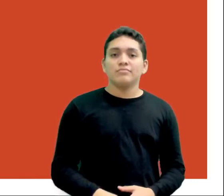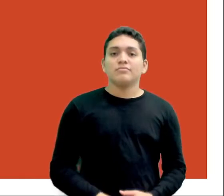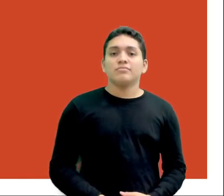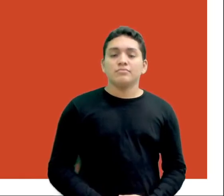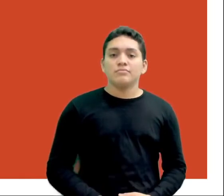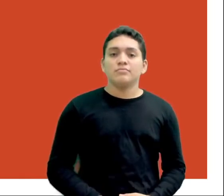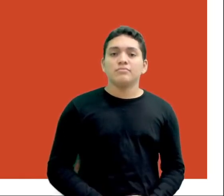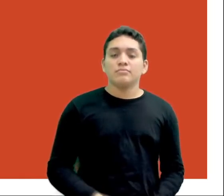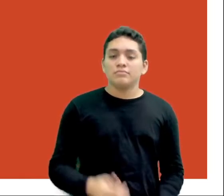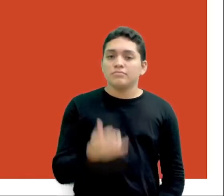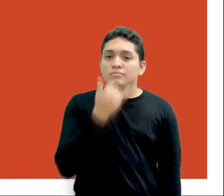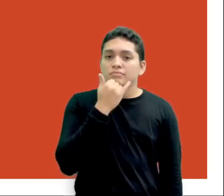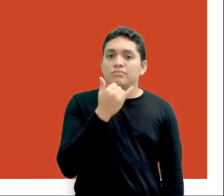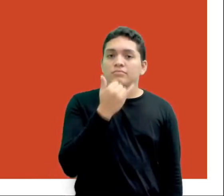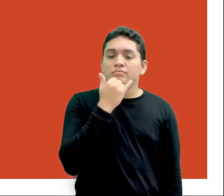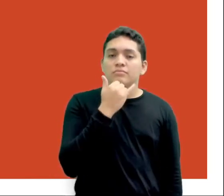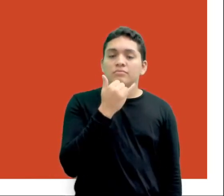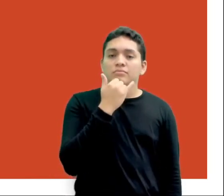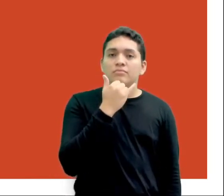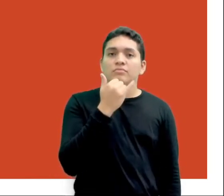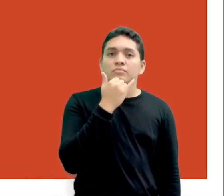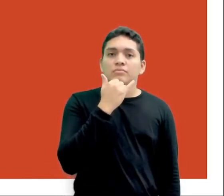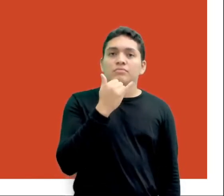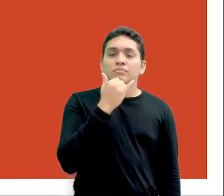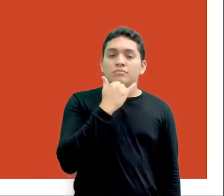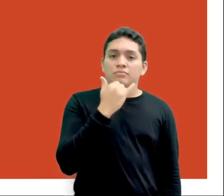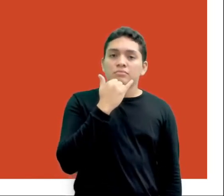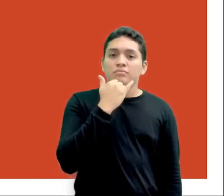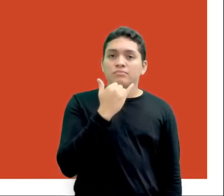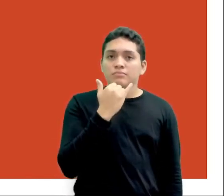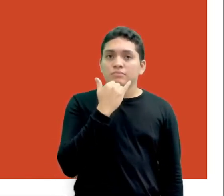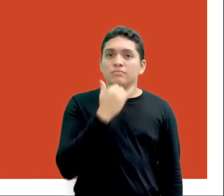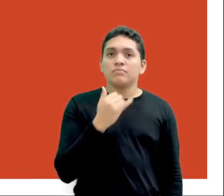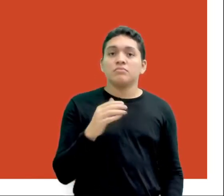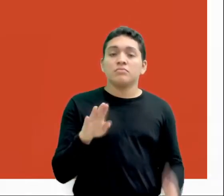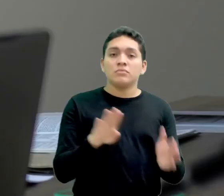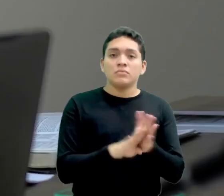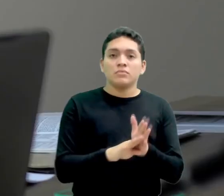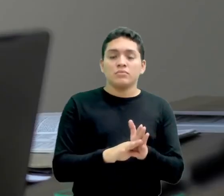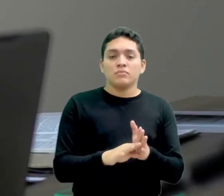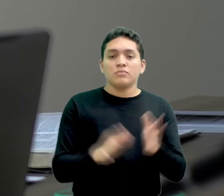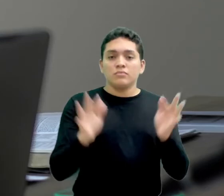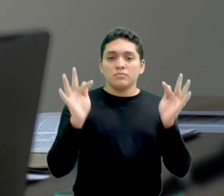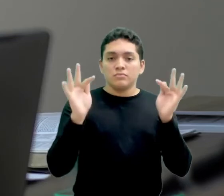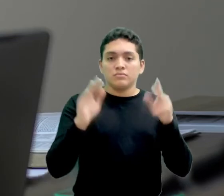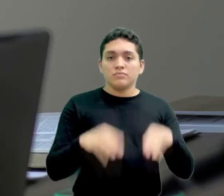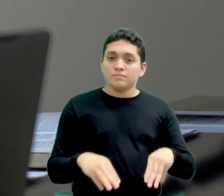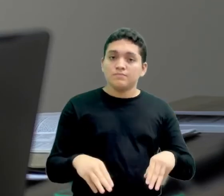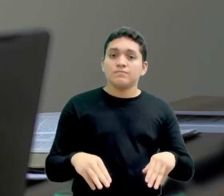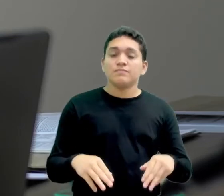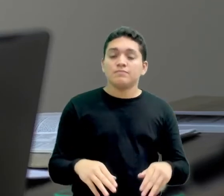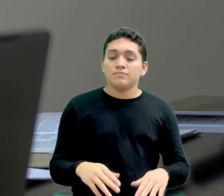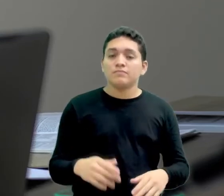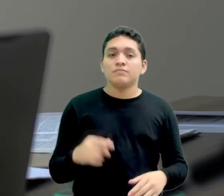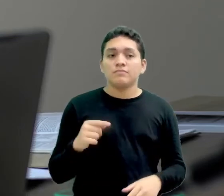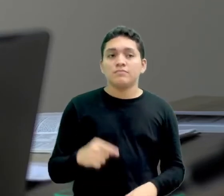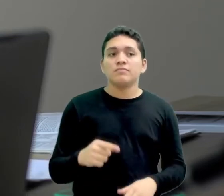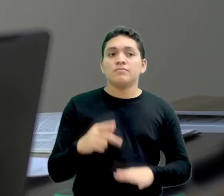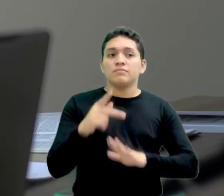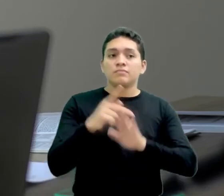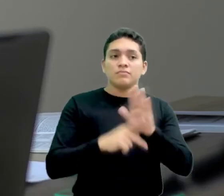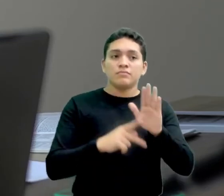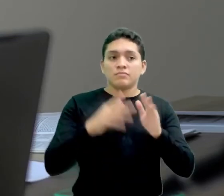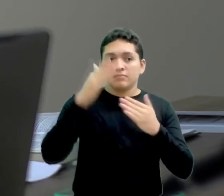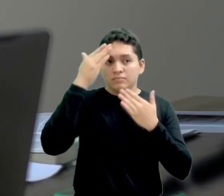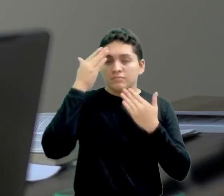Henrique, e André Lira, né? Nós chegamos ao final de mais uma edição desse programa, né? Gratos